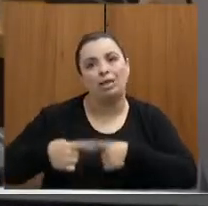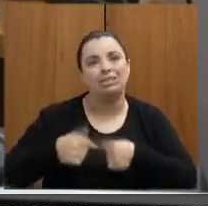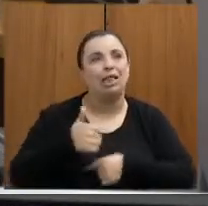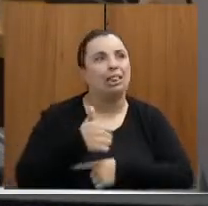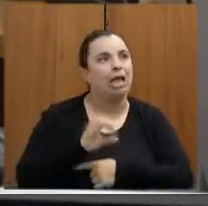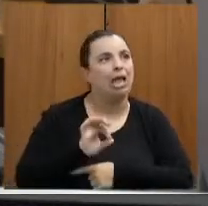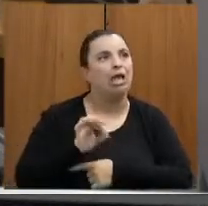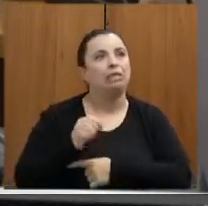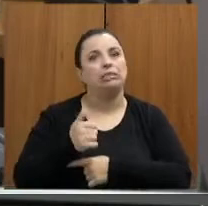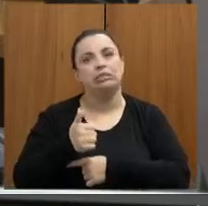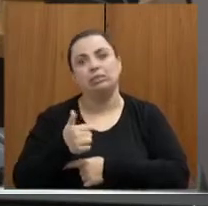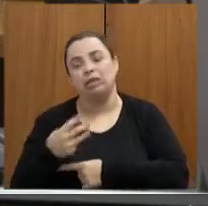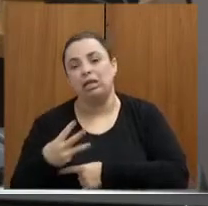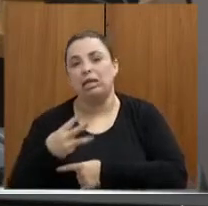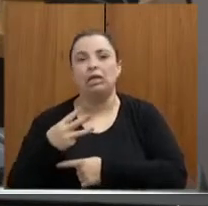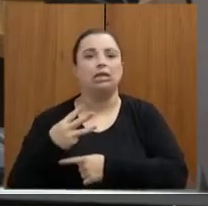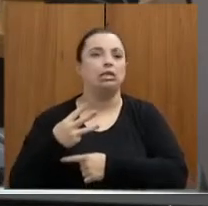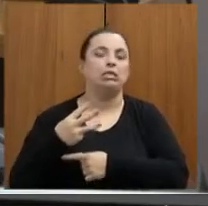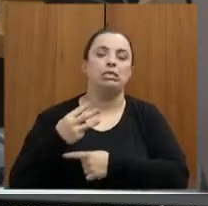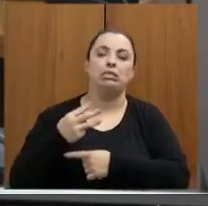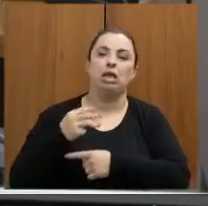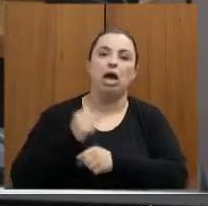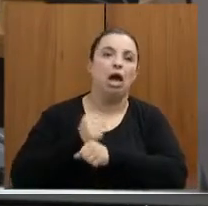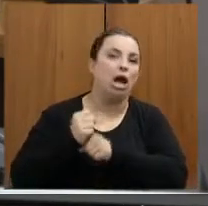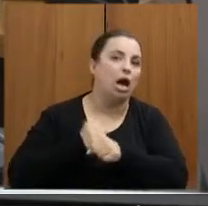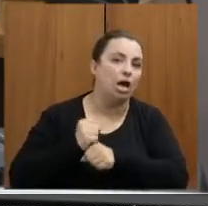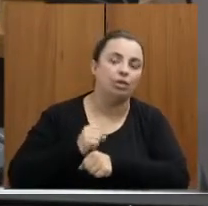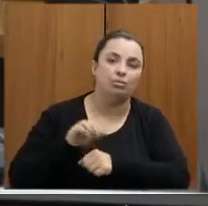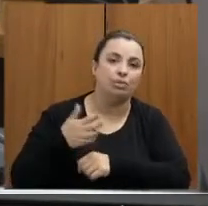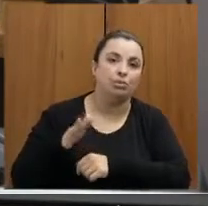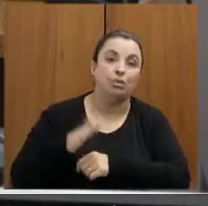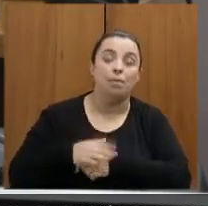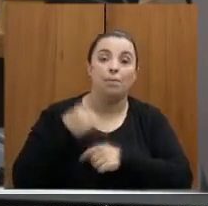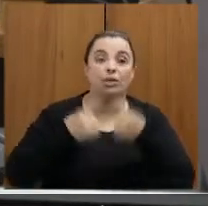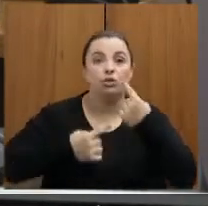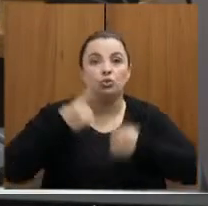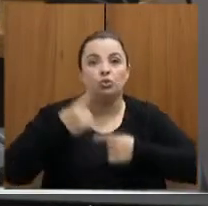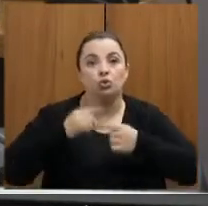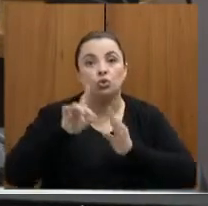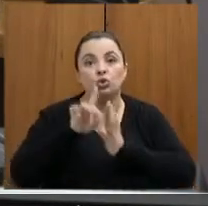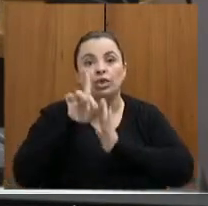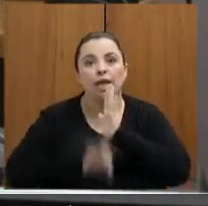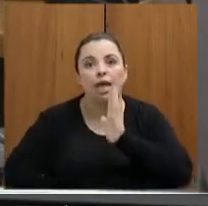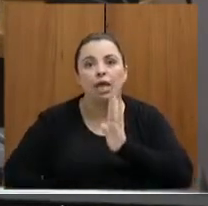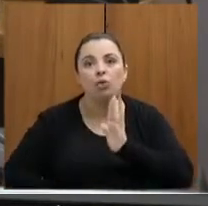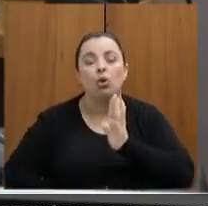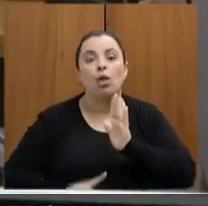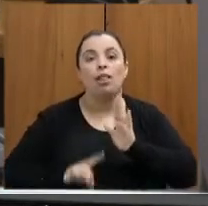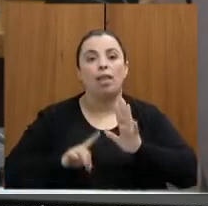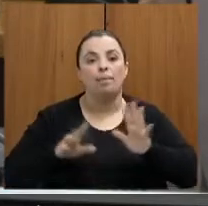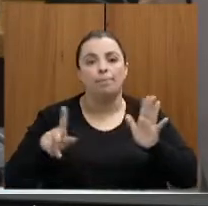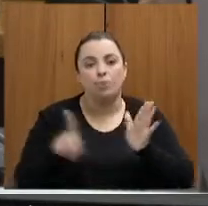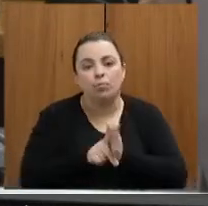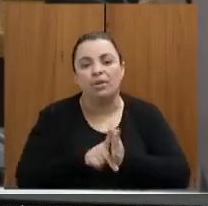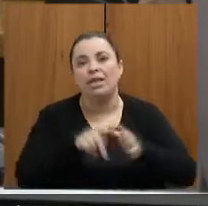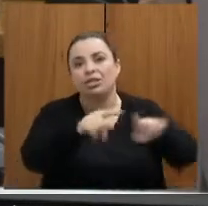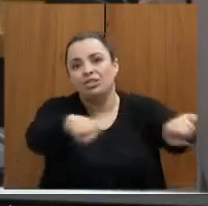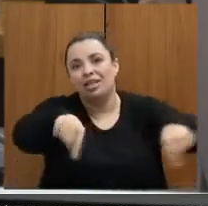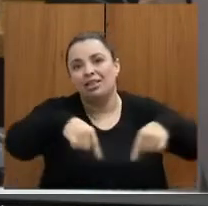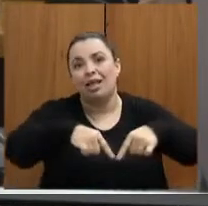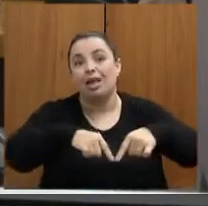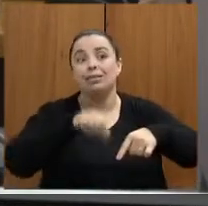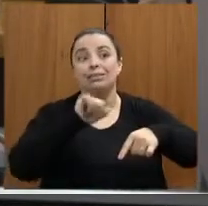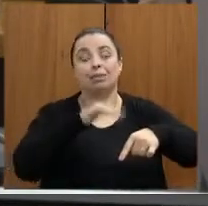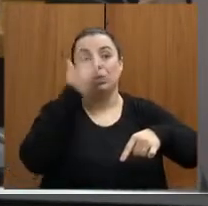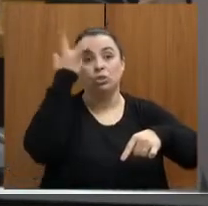discutir o direito da propriedade daquele que teve sua terra invadida e depois que o juiz determina realmente direito é